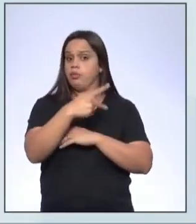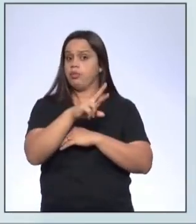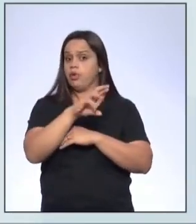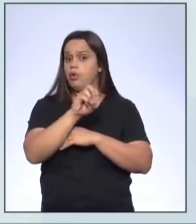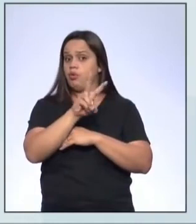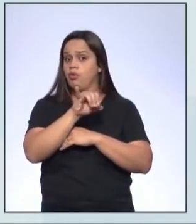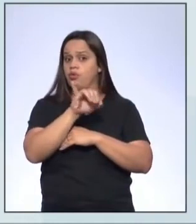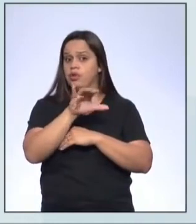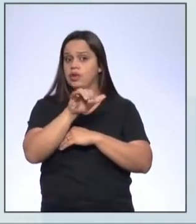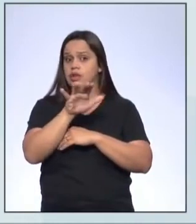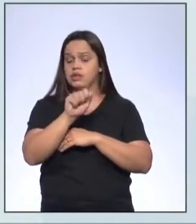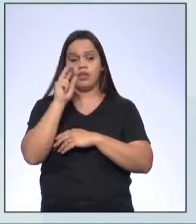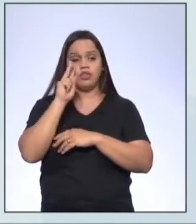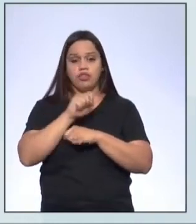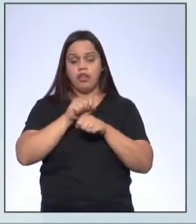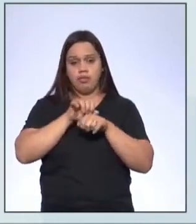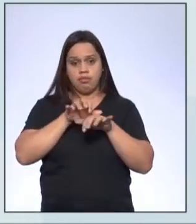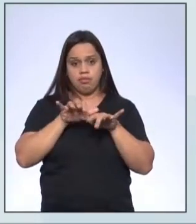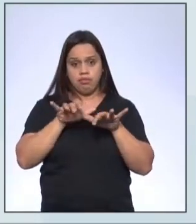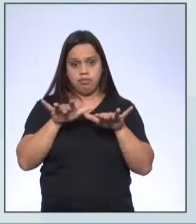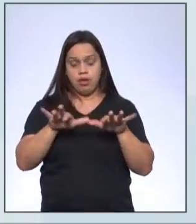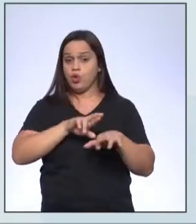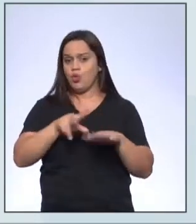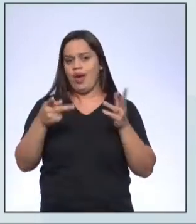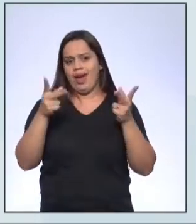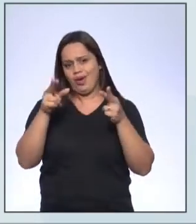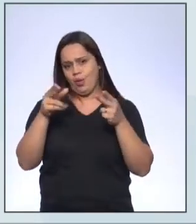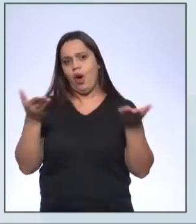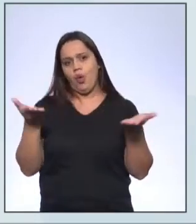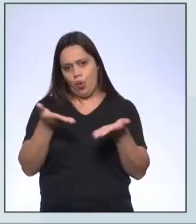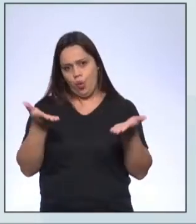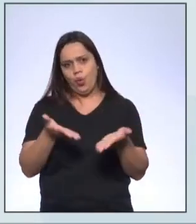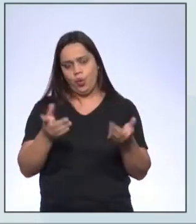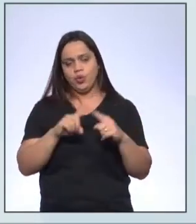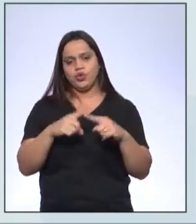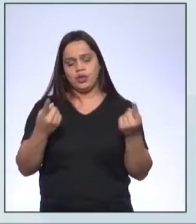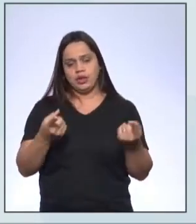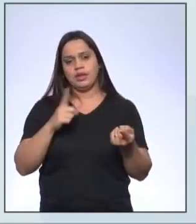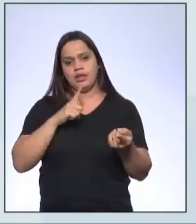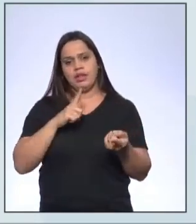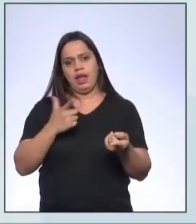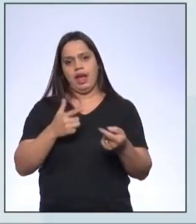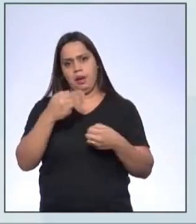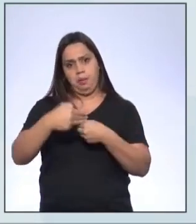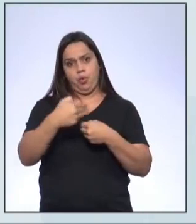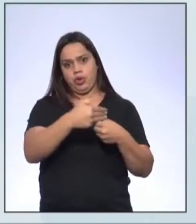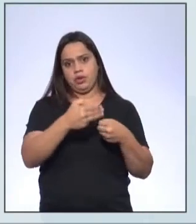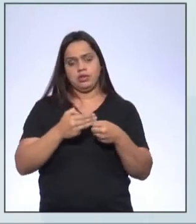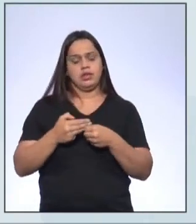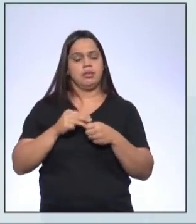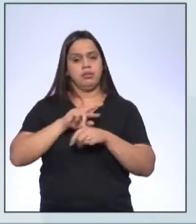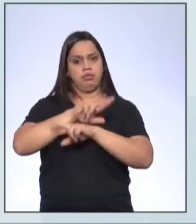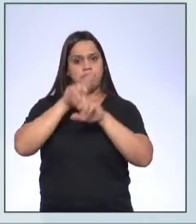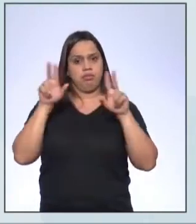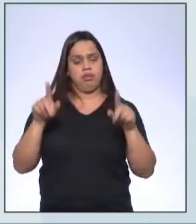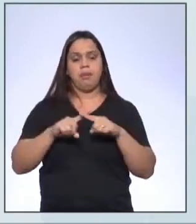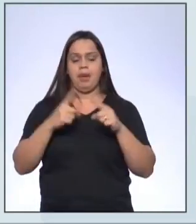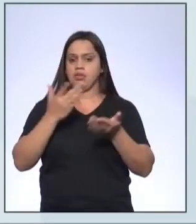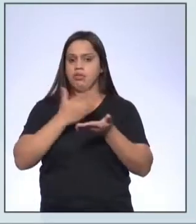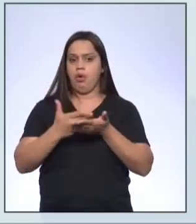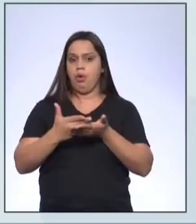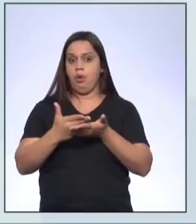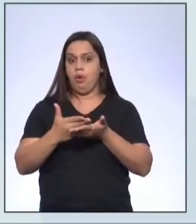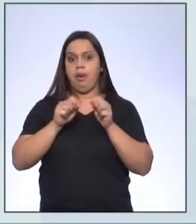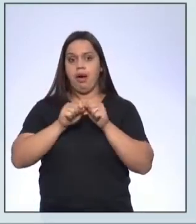se expandindo, né? Lógico que não é que nem hoje, que tem os municípios, mas ele começa a se expandir. Então,